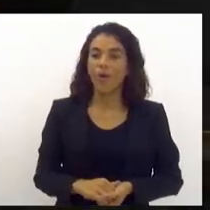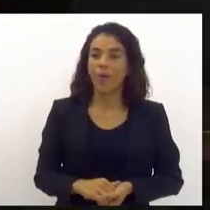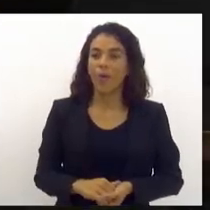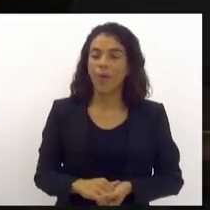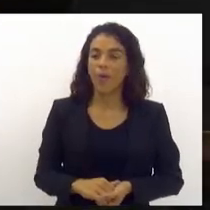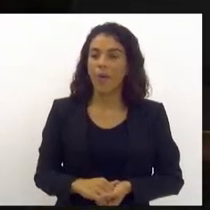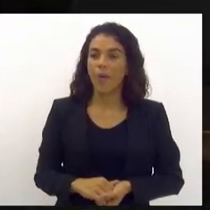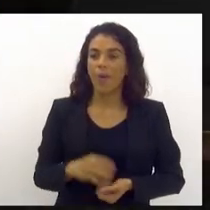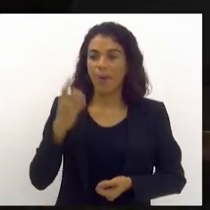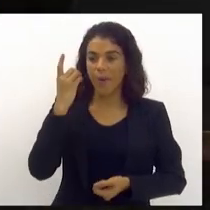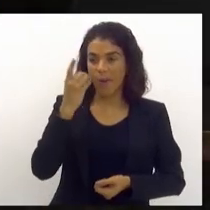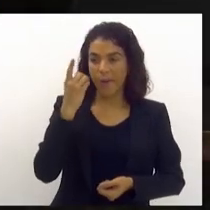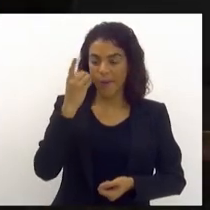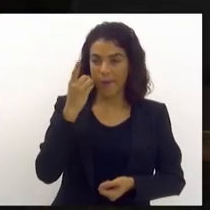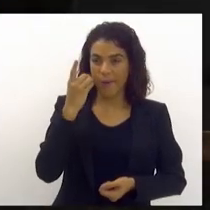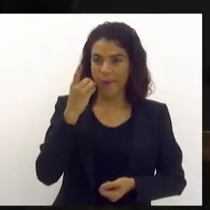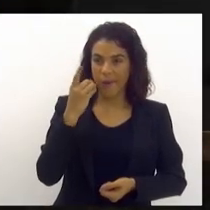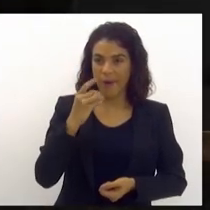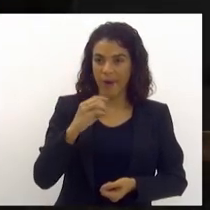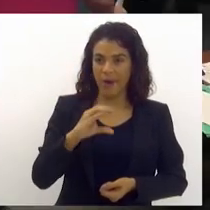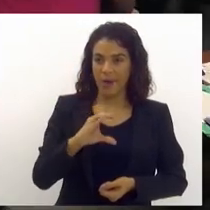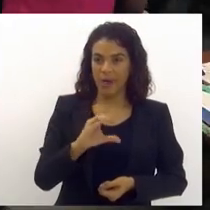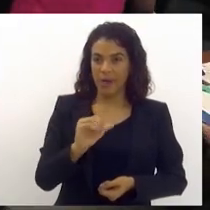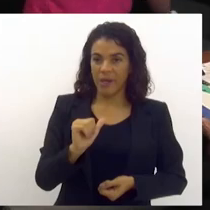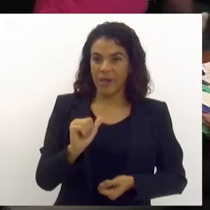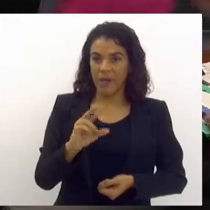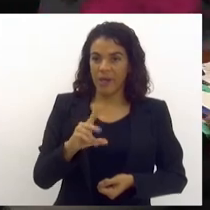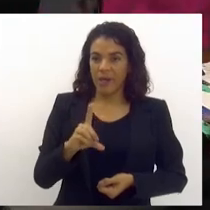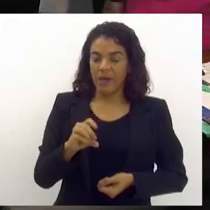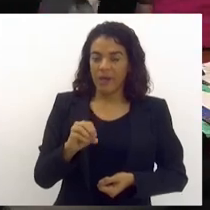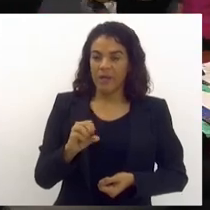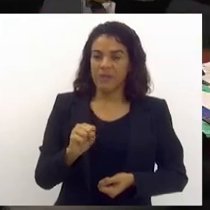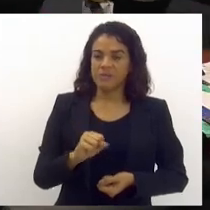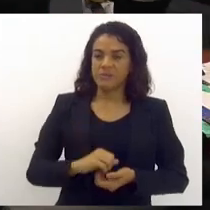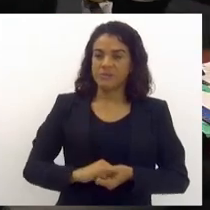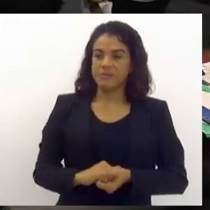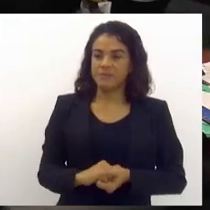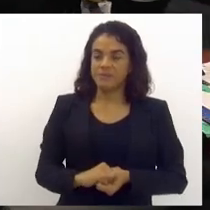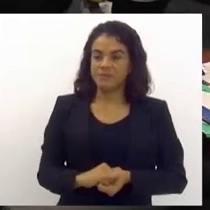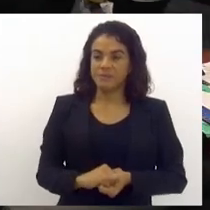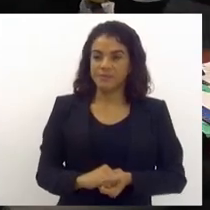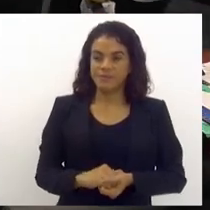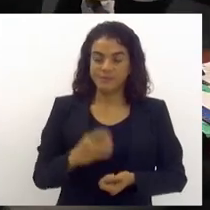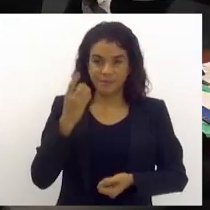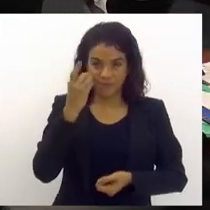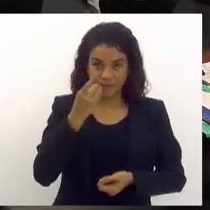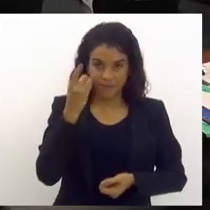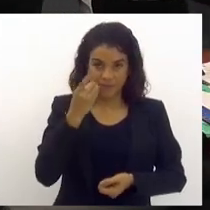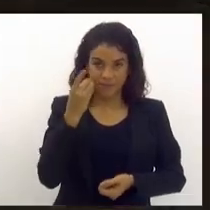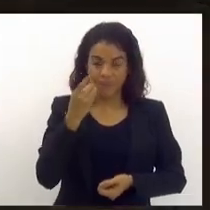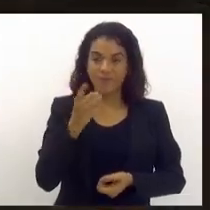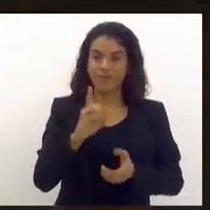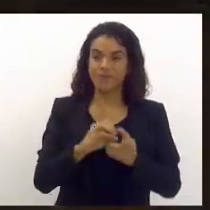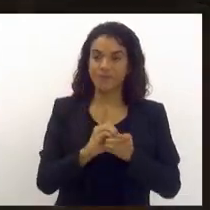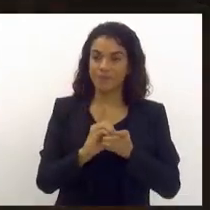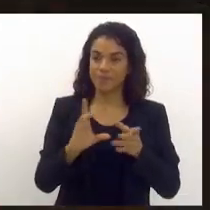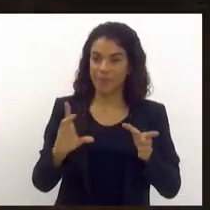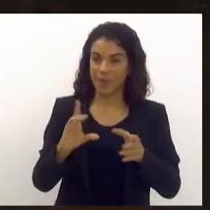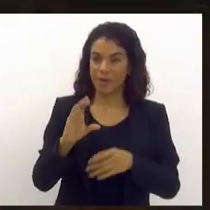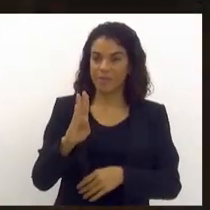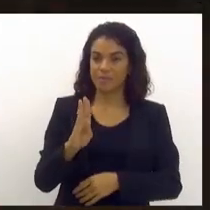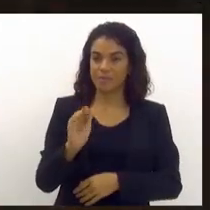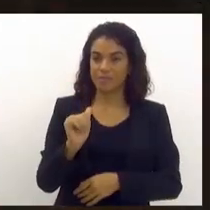Munir Neto. Deputado, nosso decano Carlos Mink. Presidente democrático Bacelar,